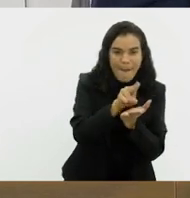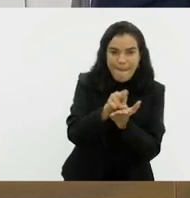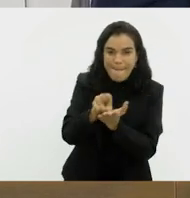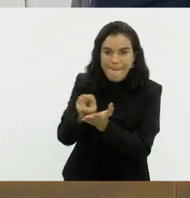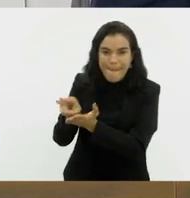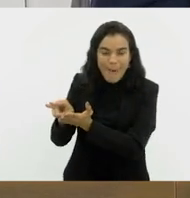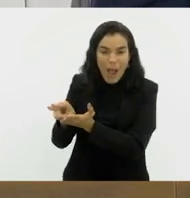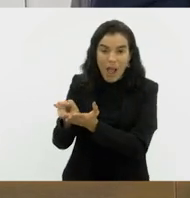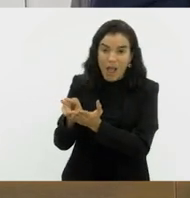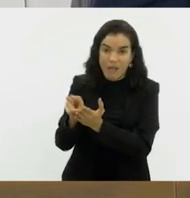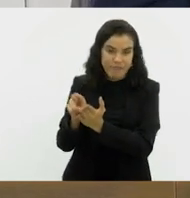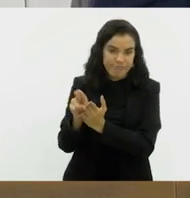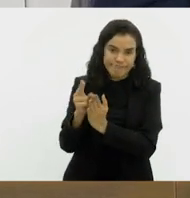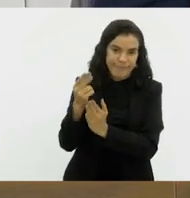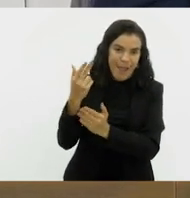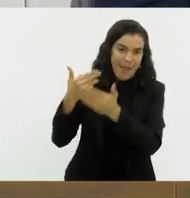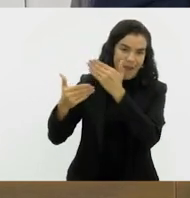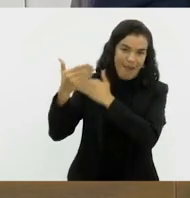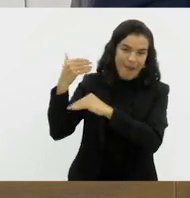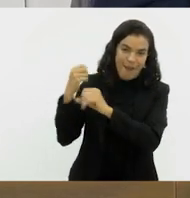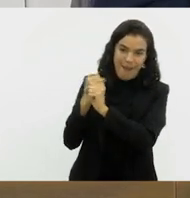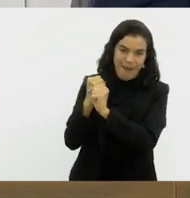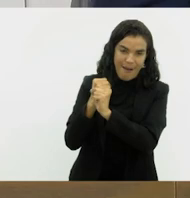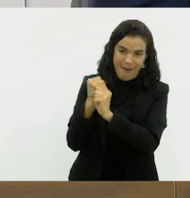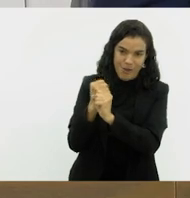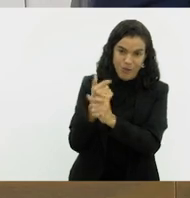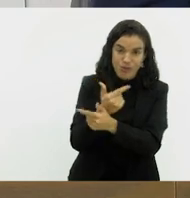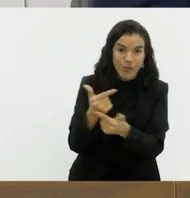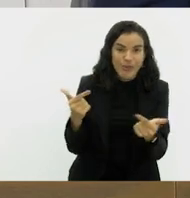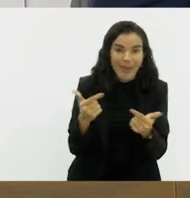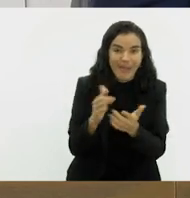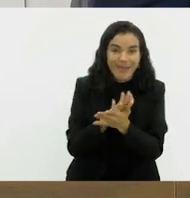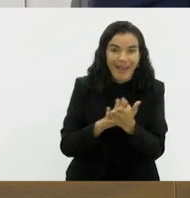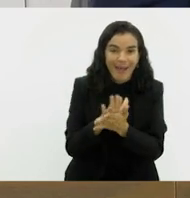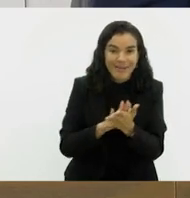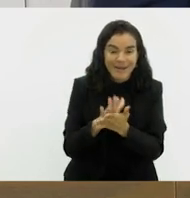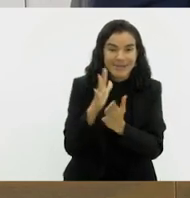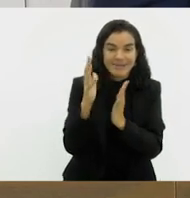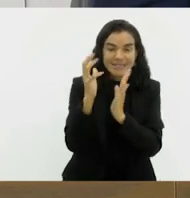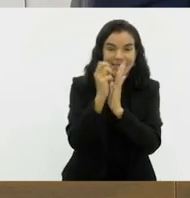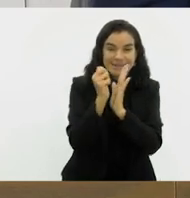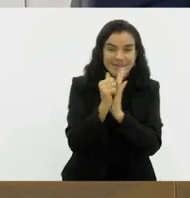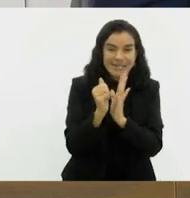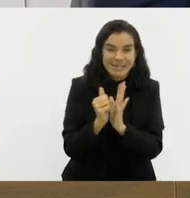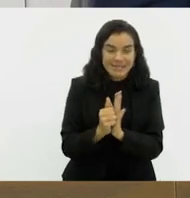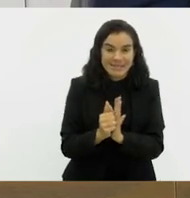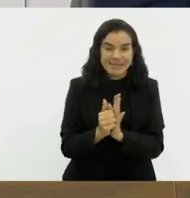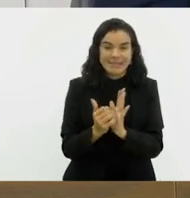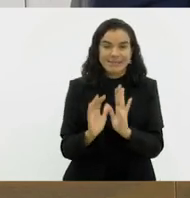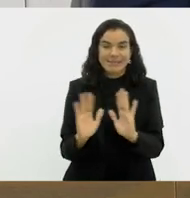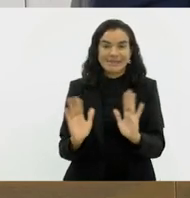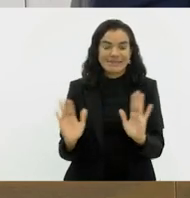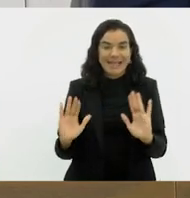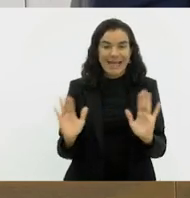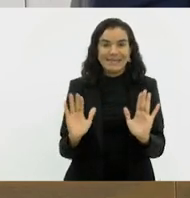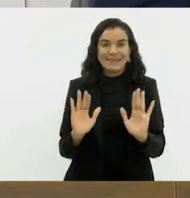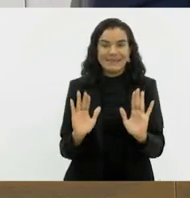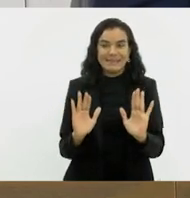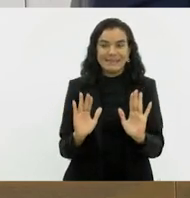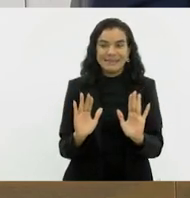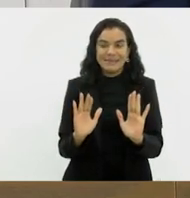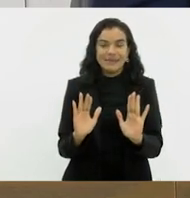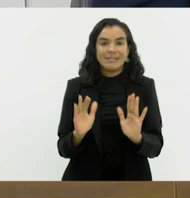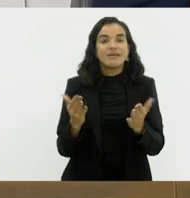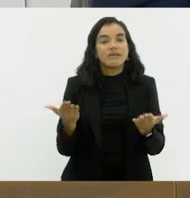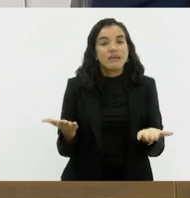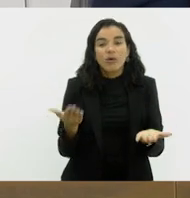últimos múltiplos anos. Né? Não tem atendimento, não tem lançamento nem de atendimento de consulta ambulatorial, especializada, não tem. Então,